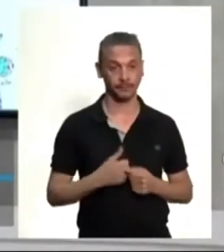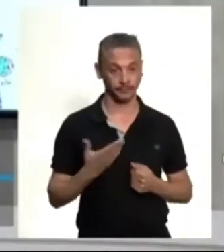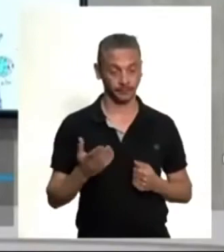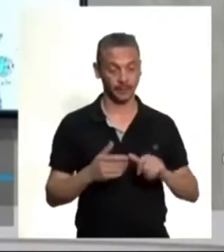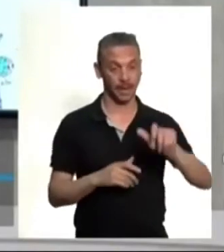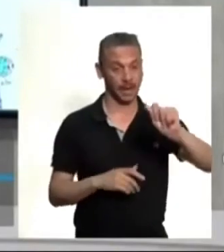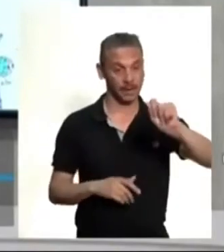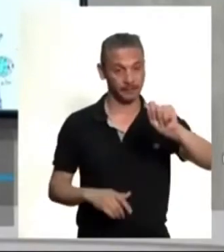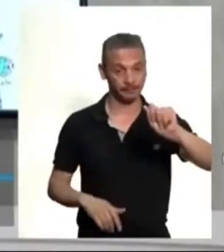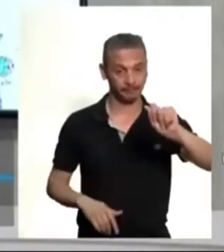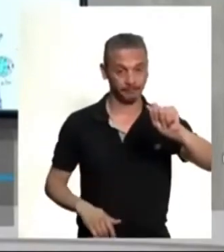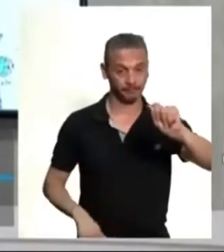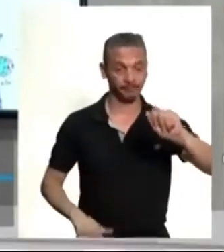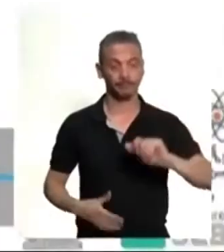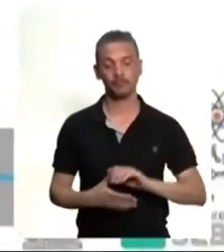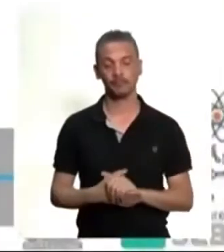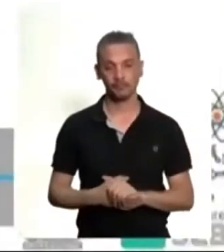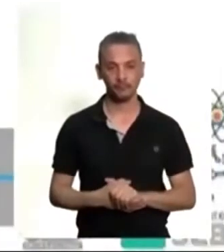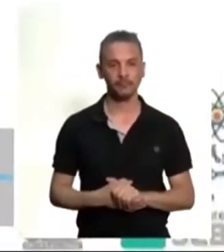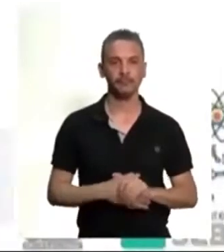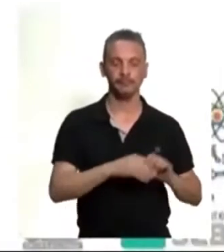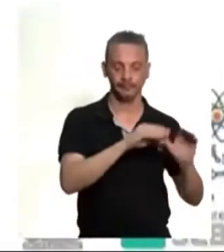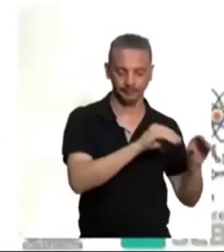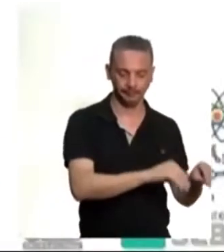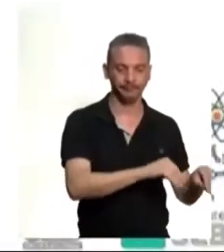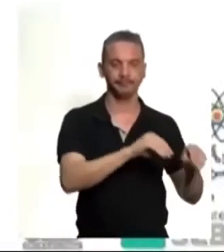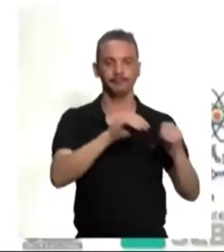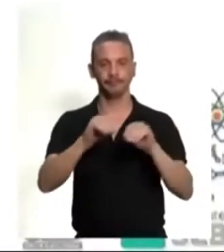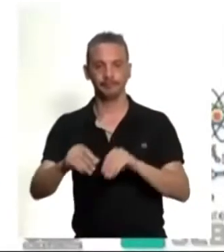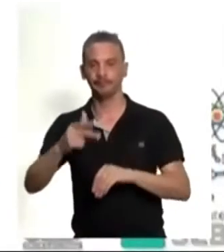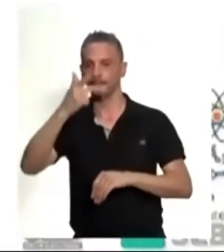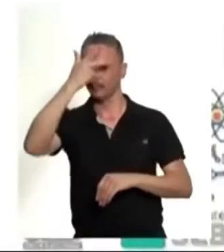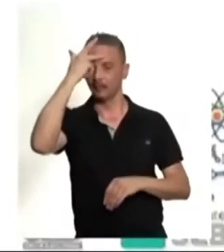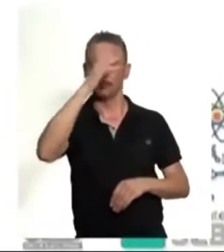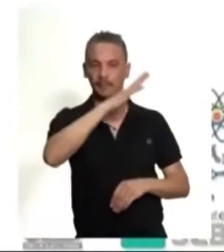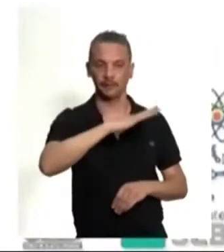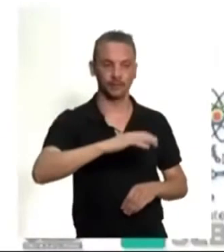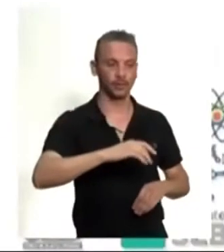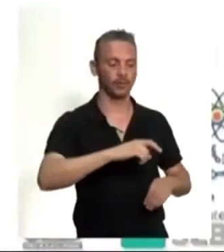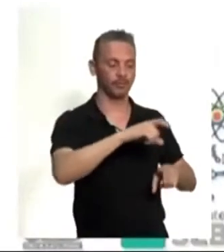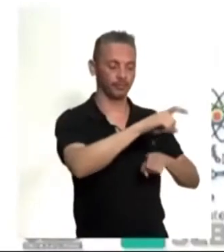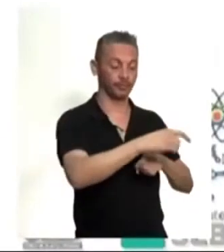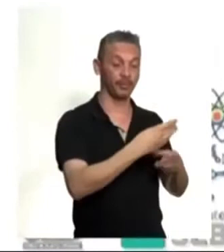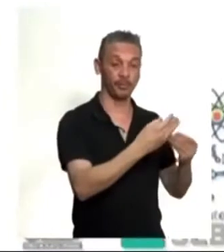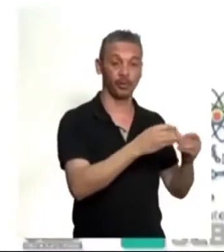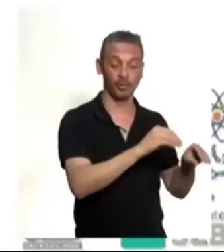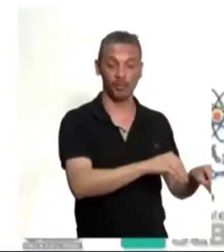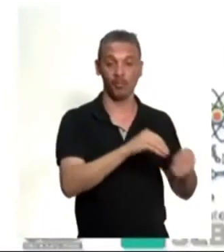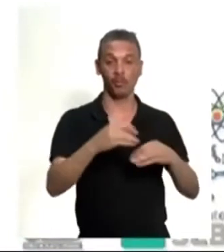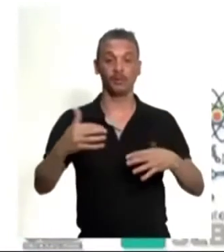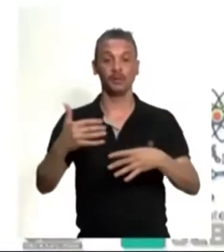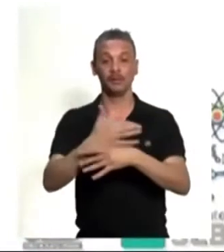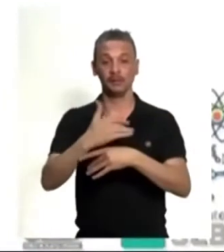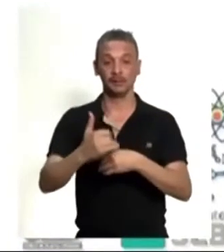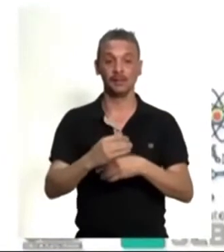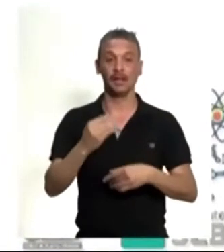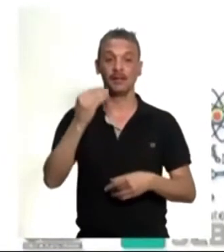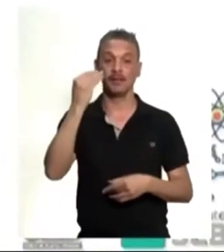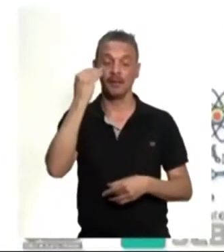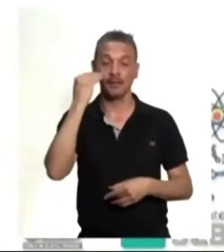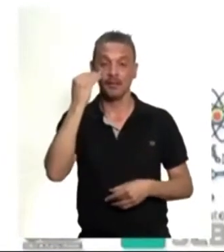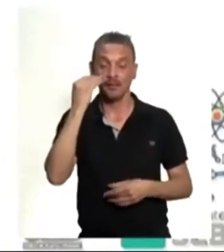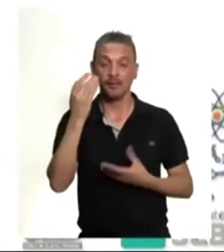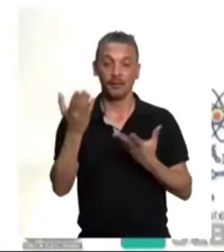Item A migração dos grandes proprietários de terra para as cidades. Foram os